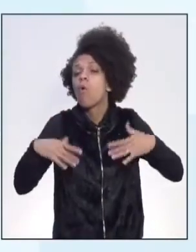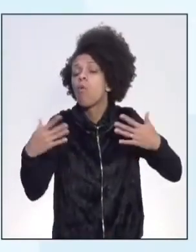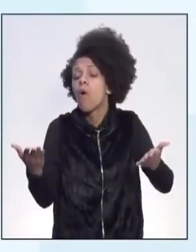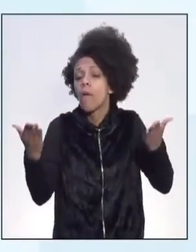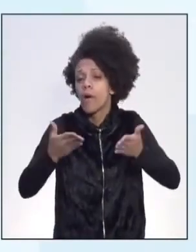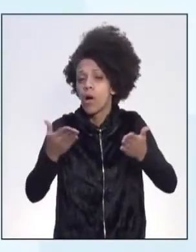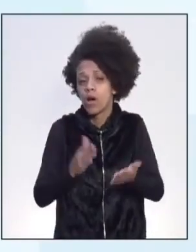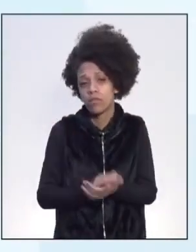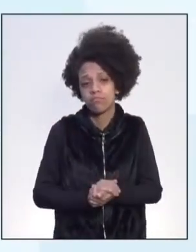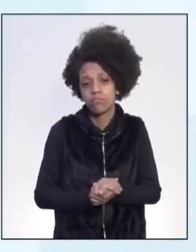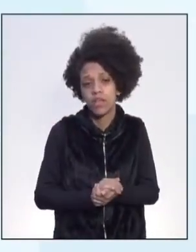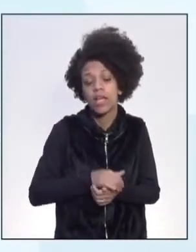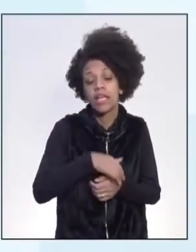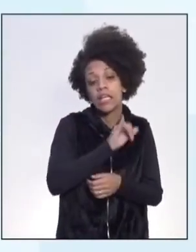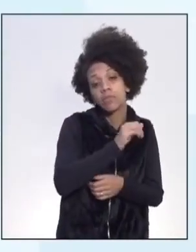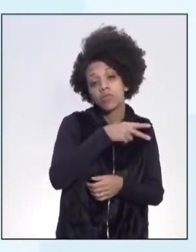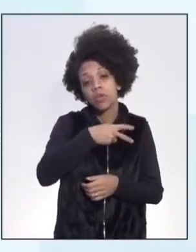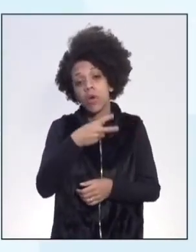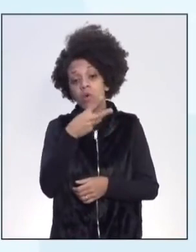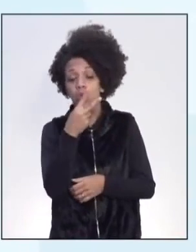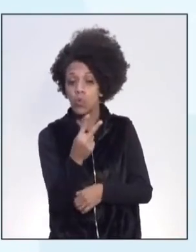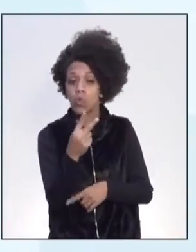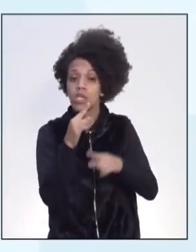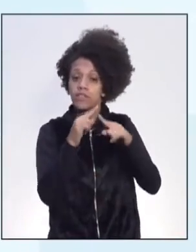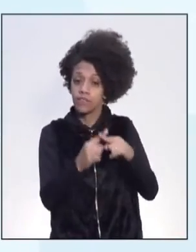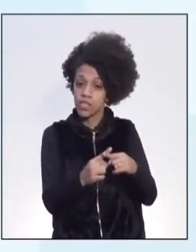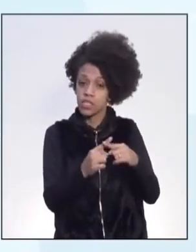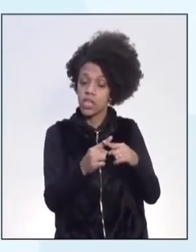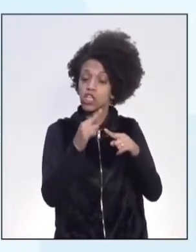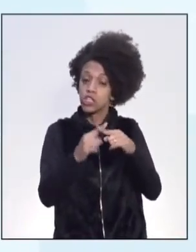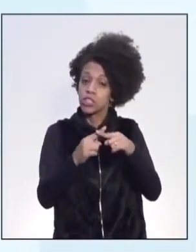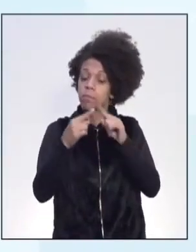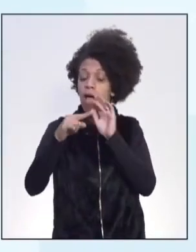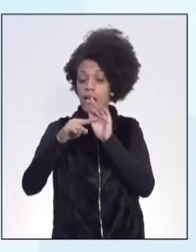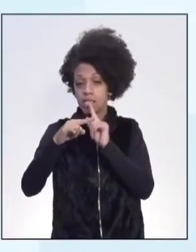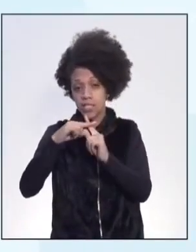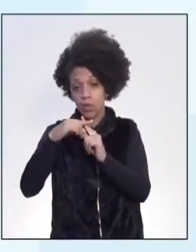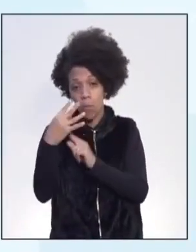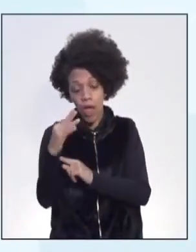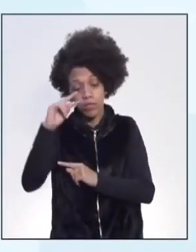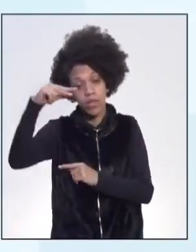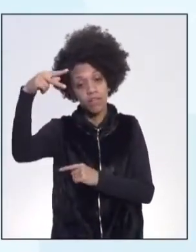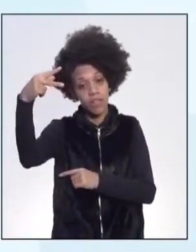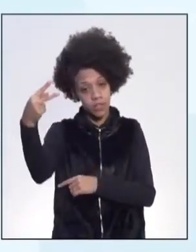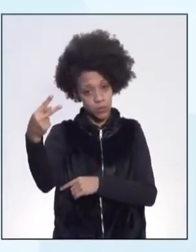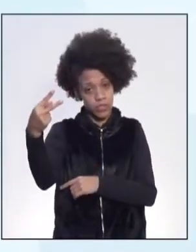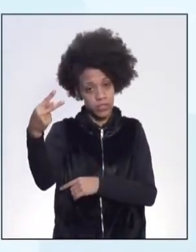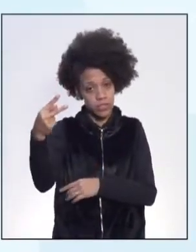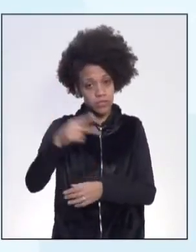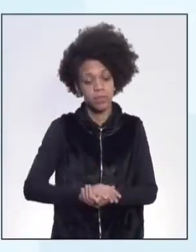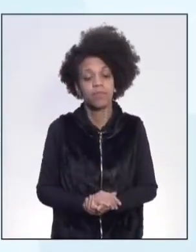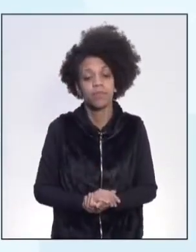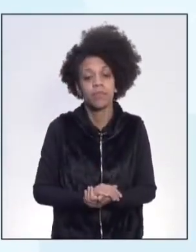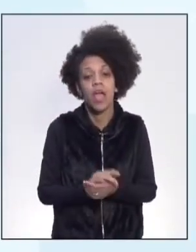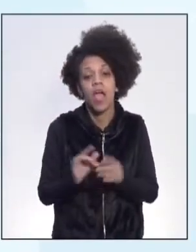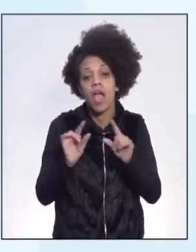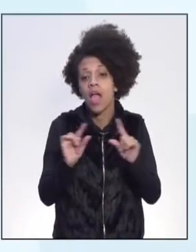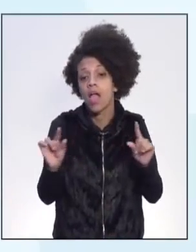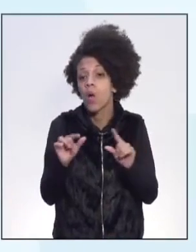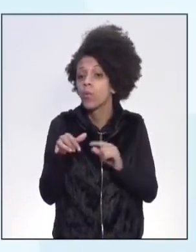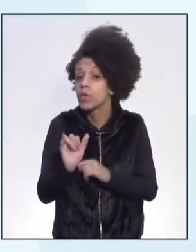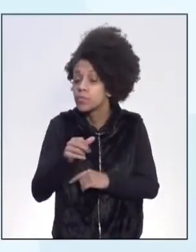agora? Y igual a 2 vezes x mais 4 elevado ao quadrado. Ela é do formato